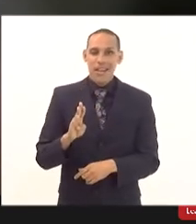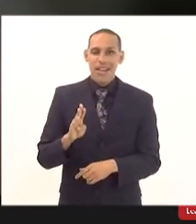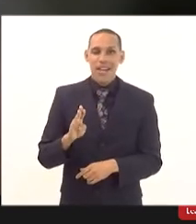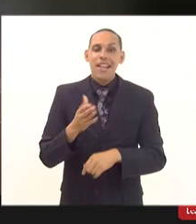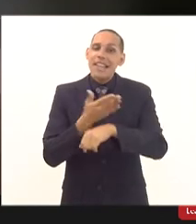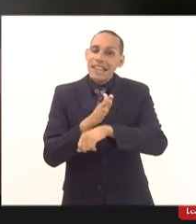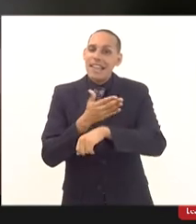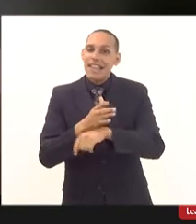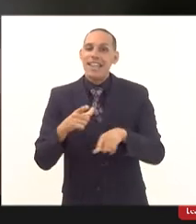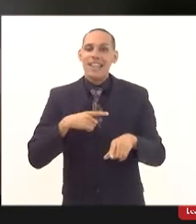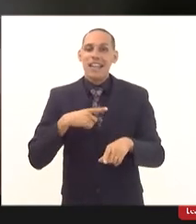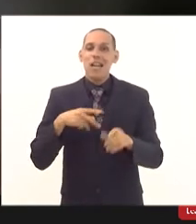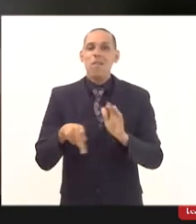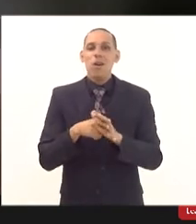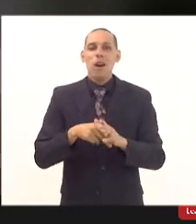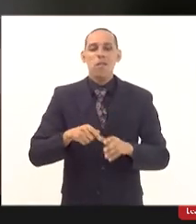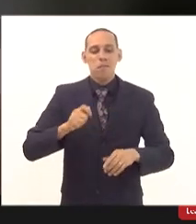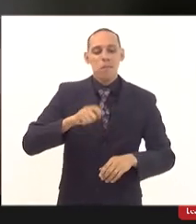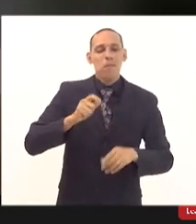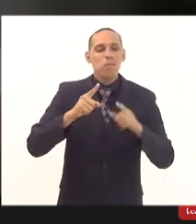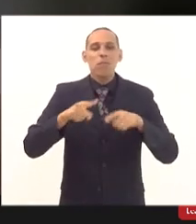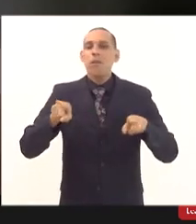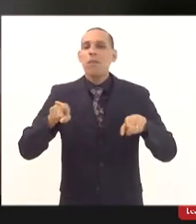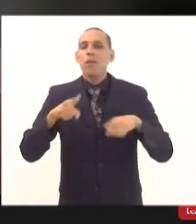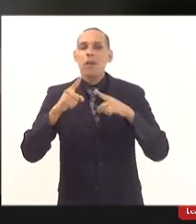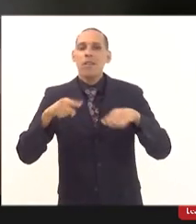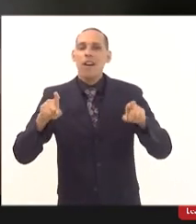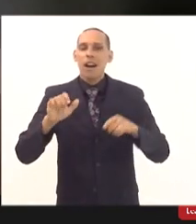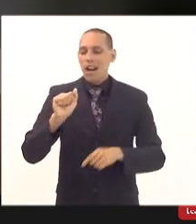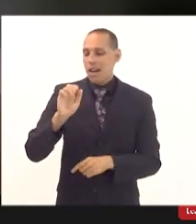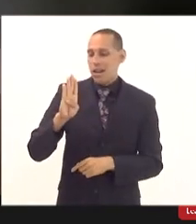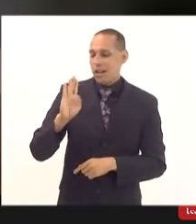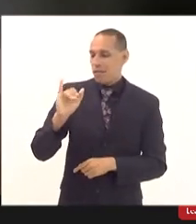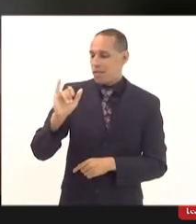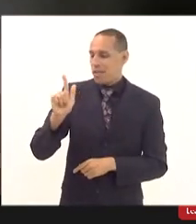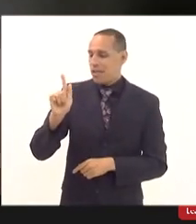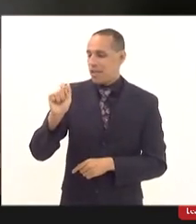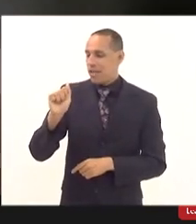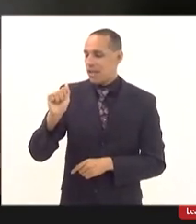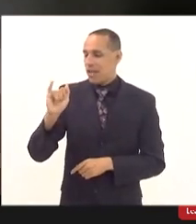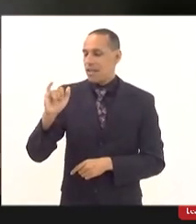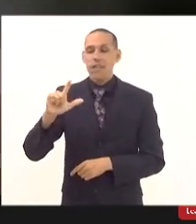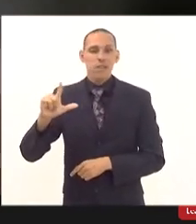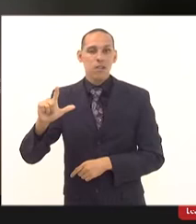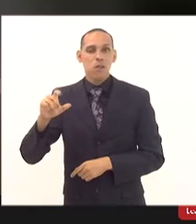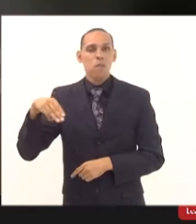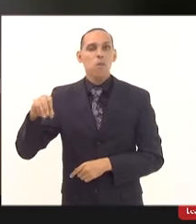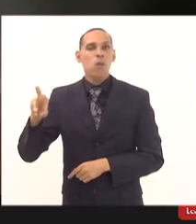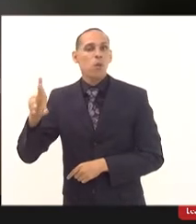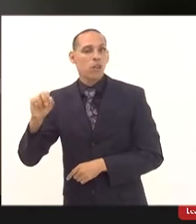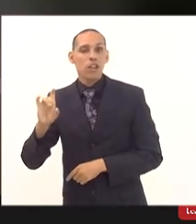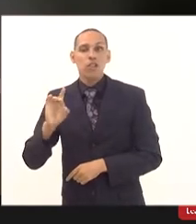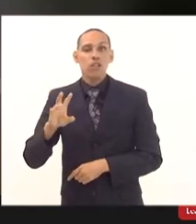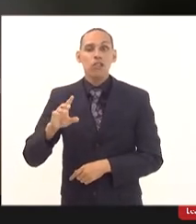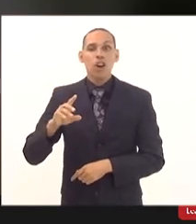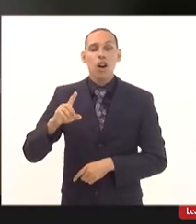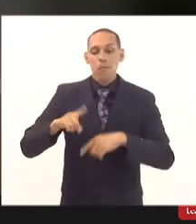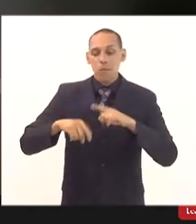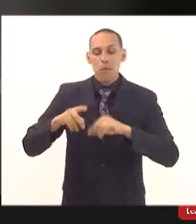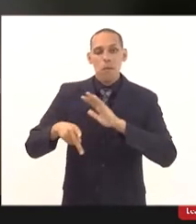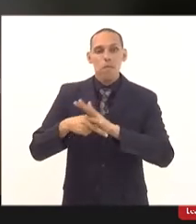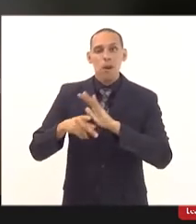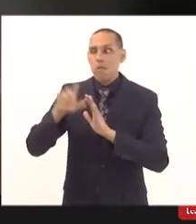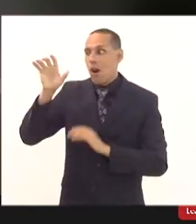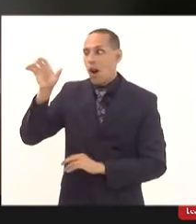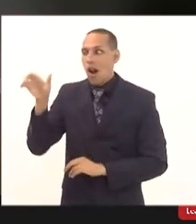do maestro Abigail 1 hora só lidando com instrumentos africanos eu nunca na minha vida